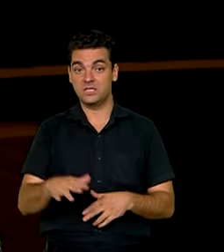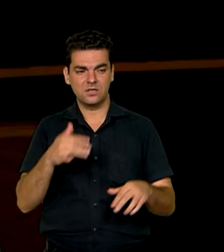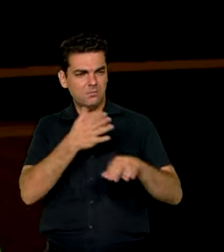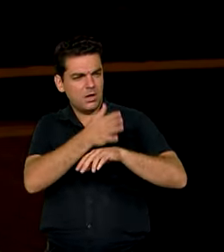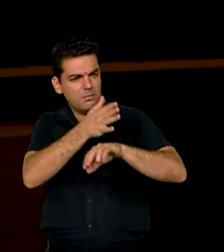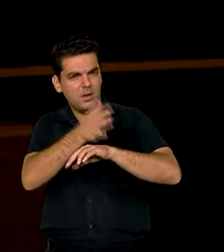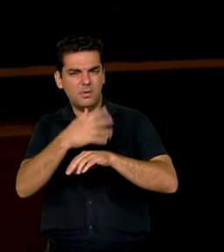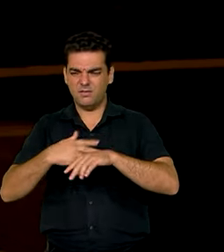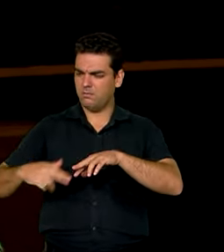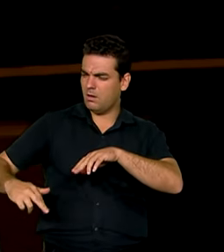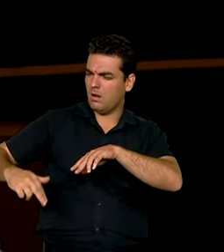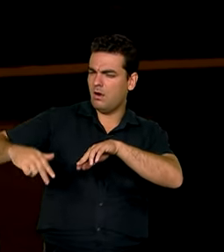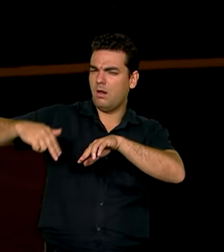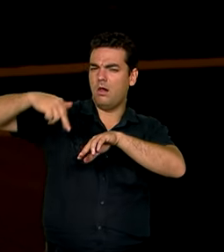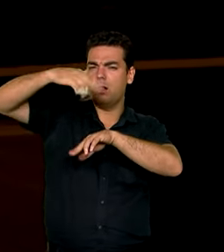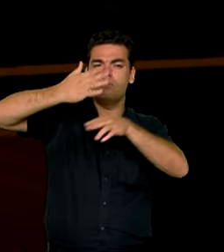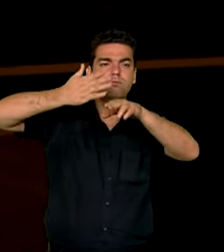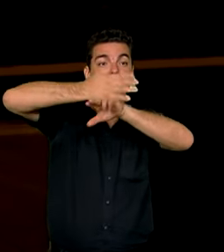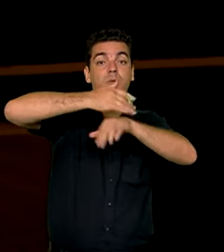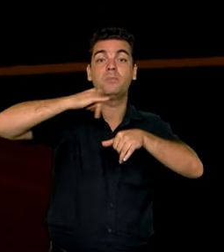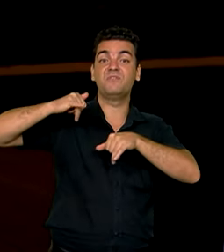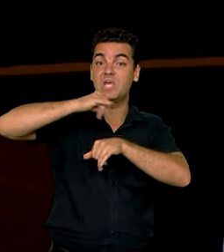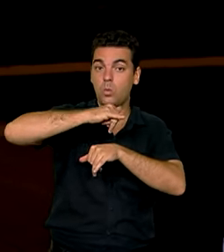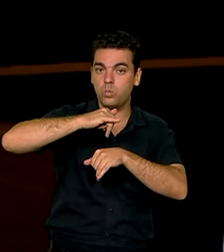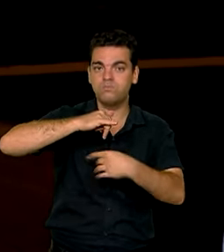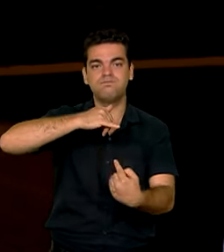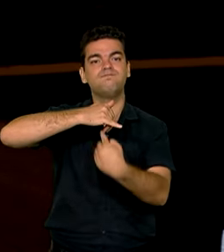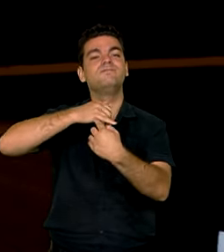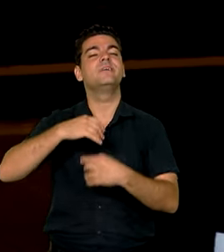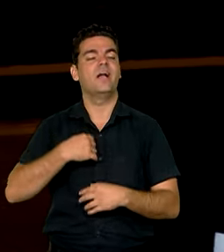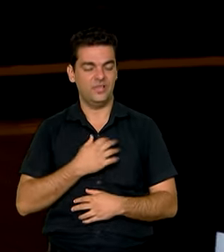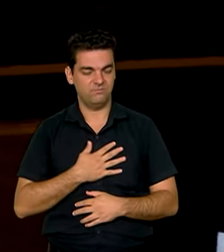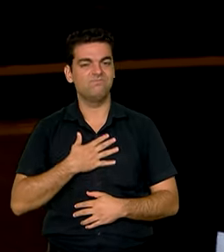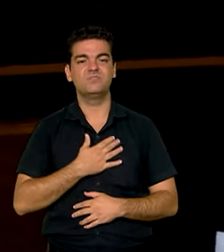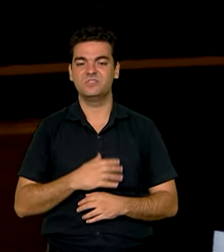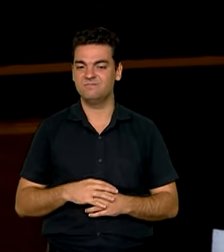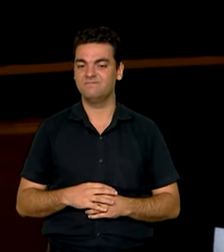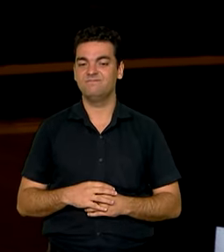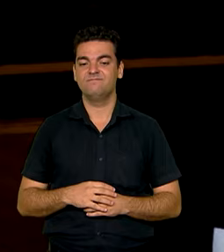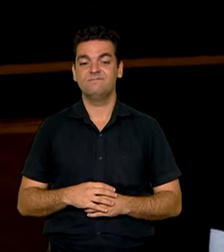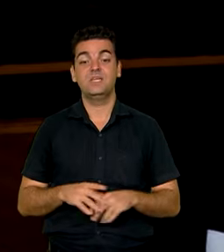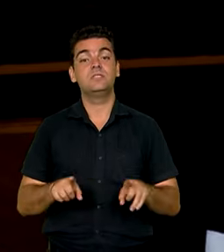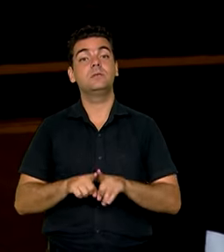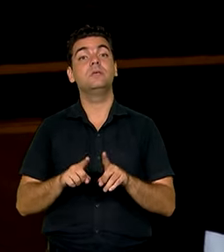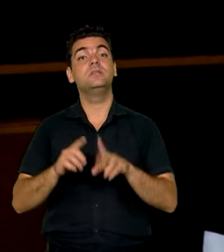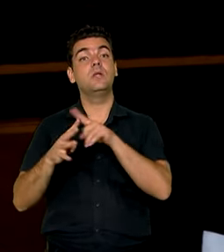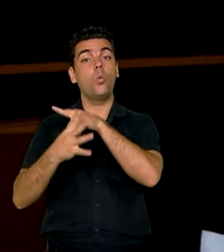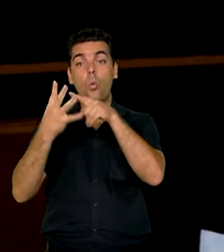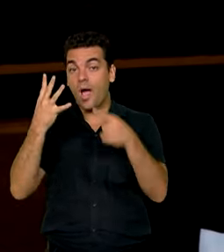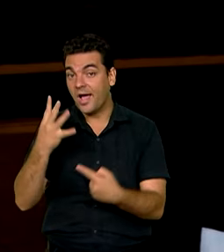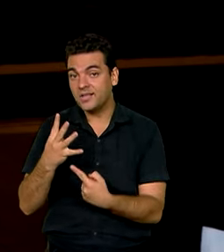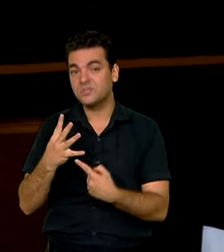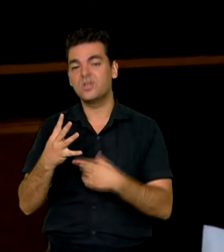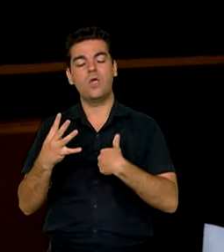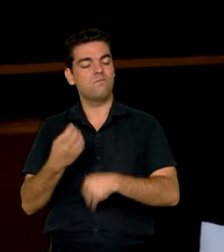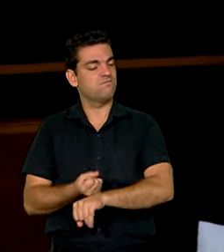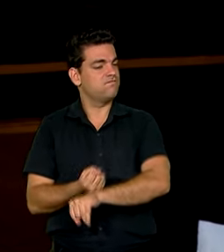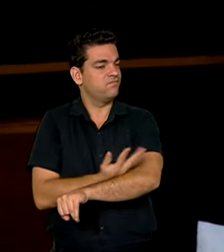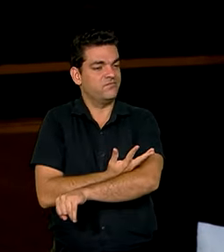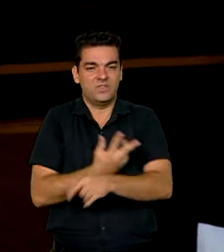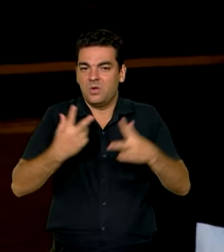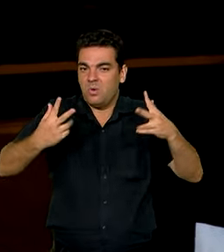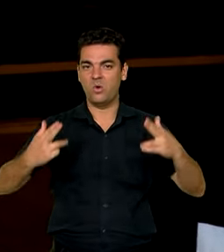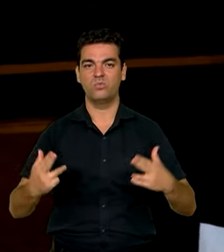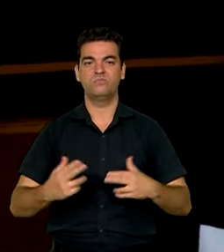entrando, subindo aquela escada ali, e da mesma maneira no quarto voo, a emoção ela